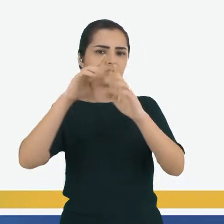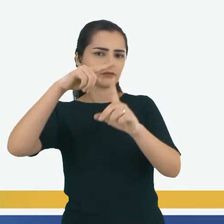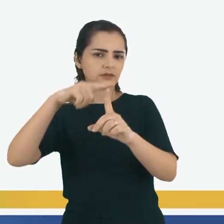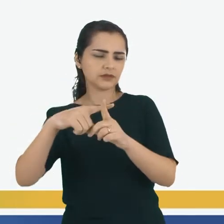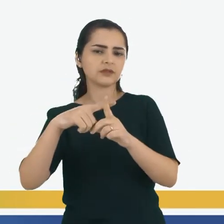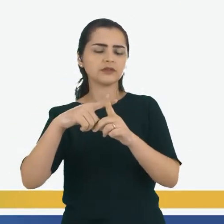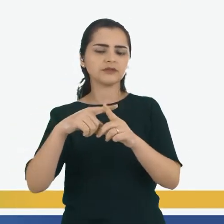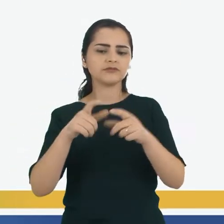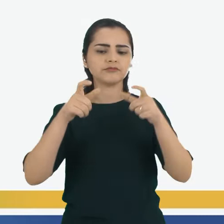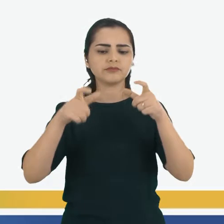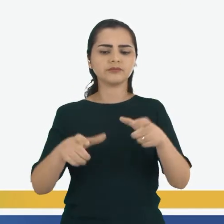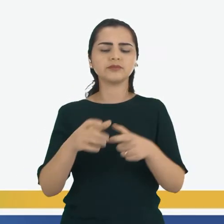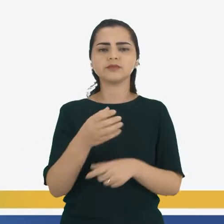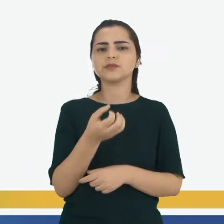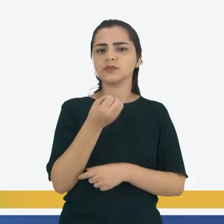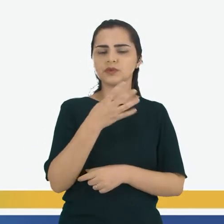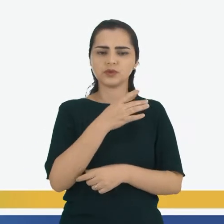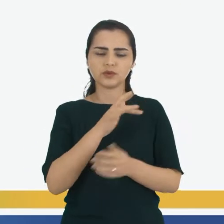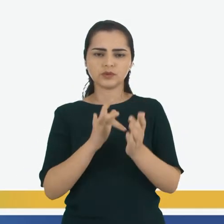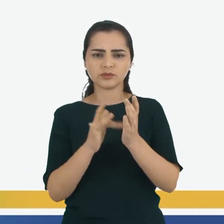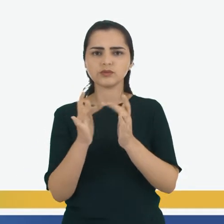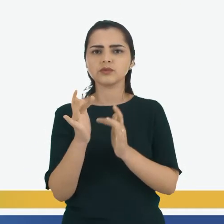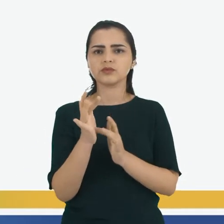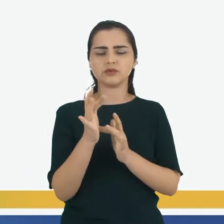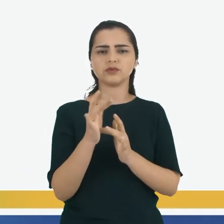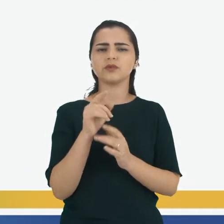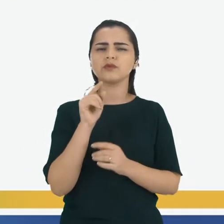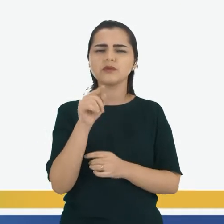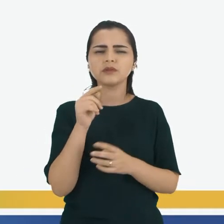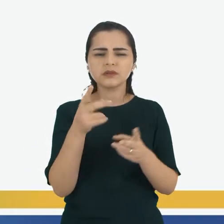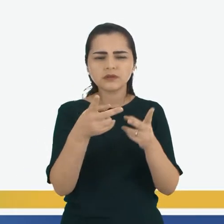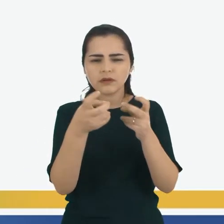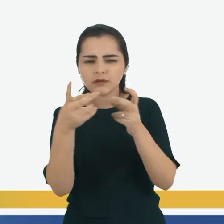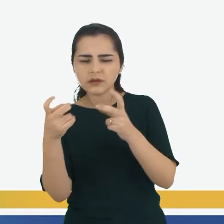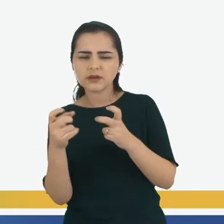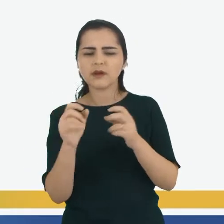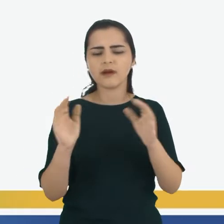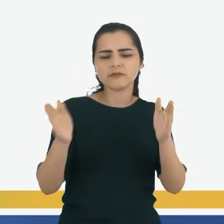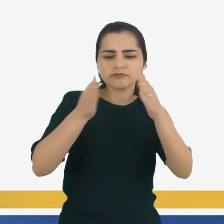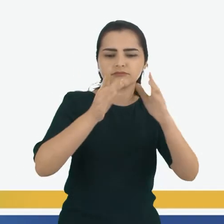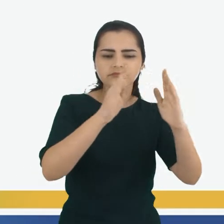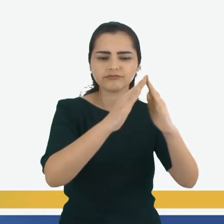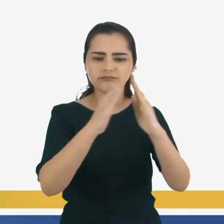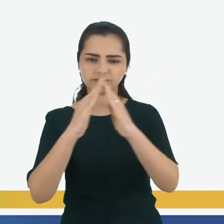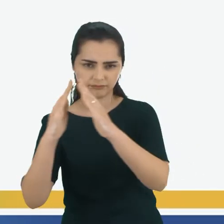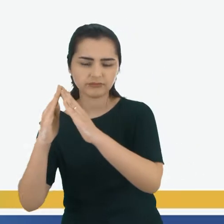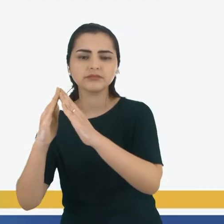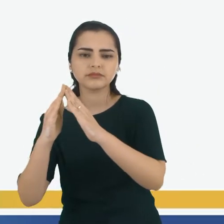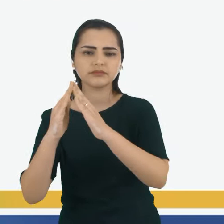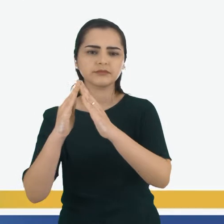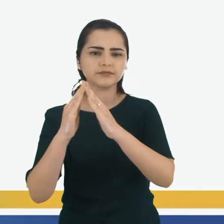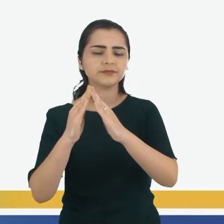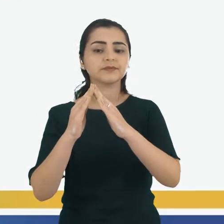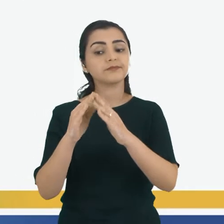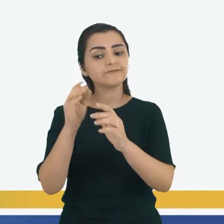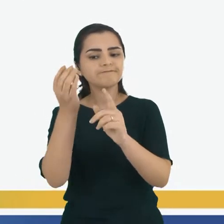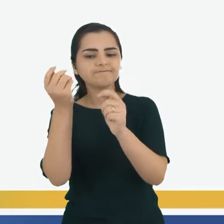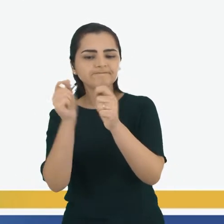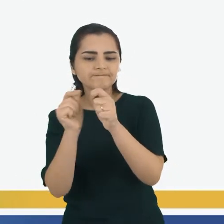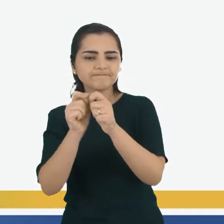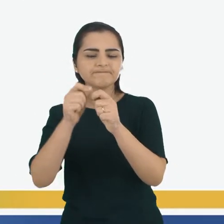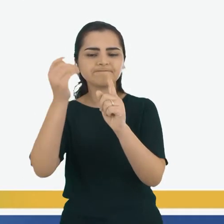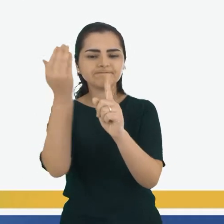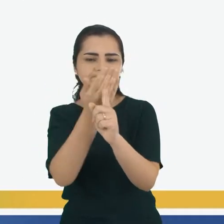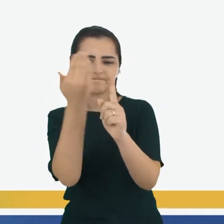do Santuário de Bom Jesus de Matozinho, você tem pequenas capelas. E nessas capelas estão